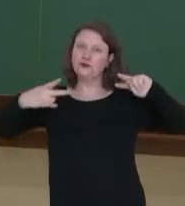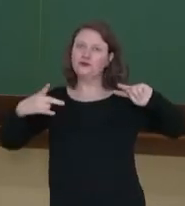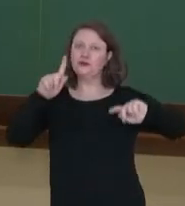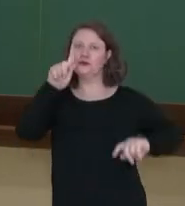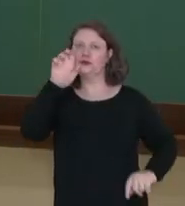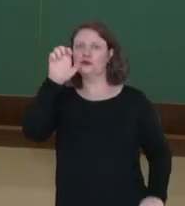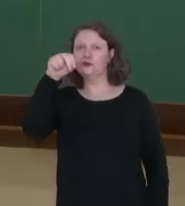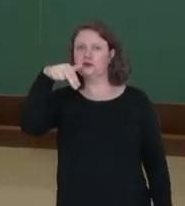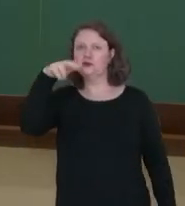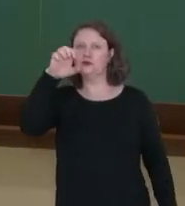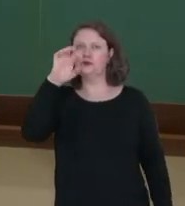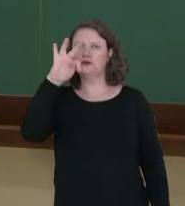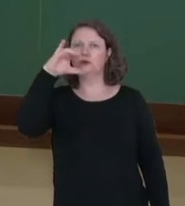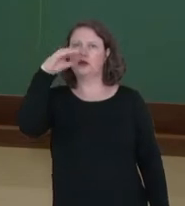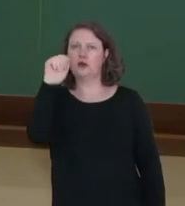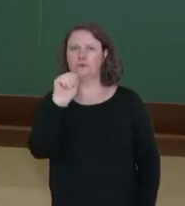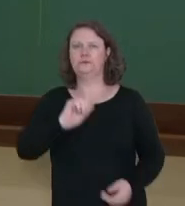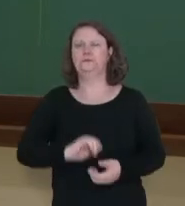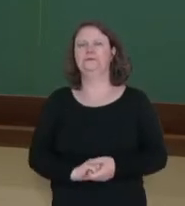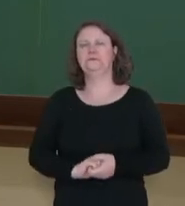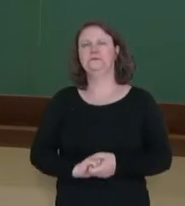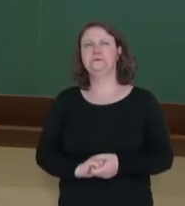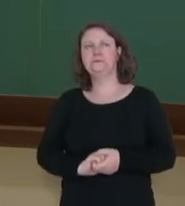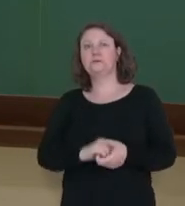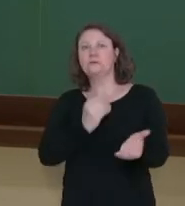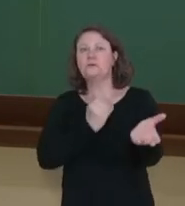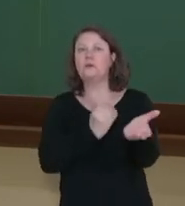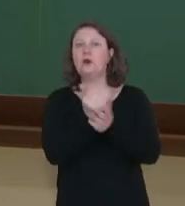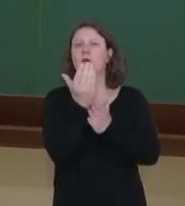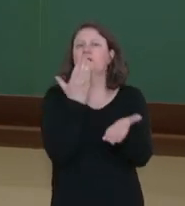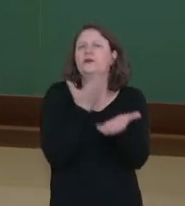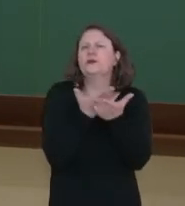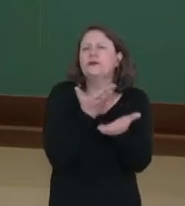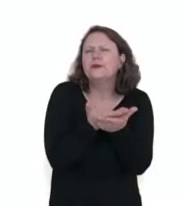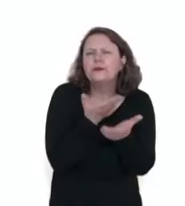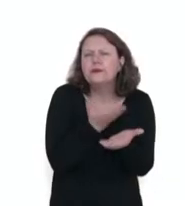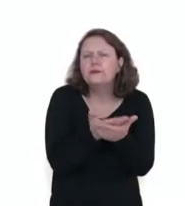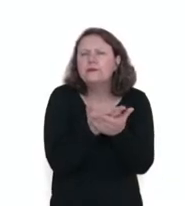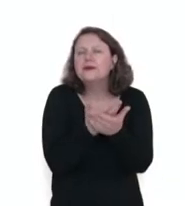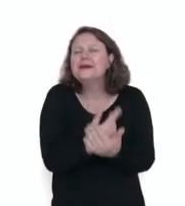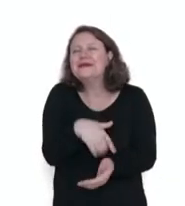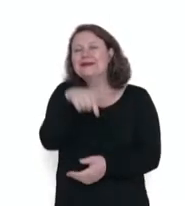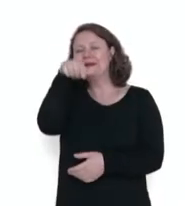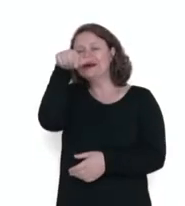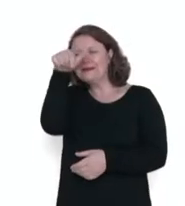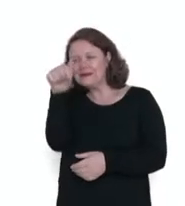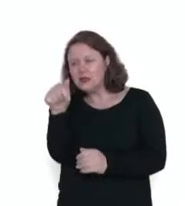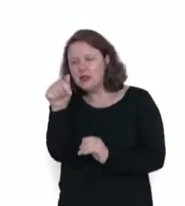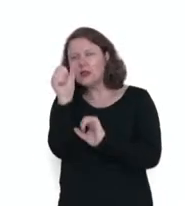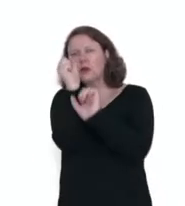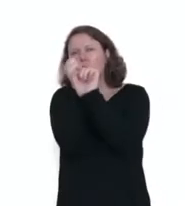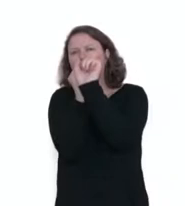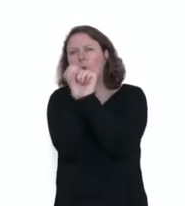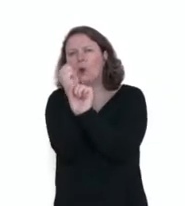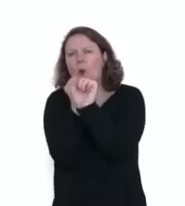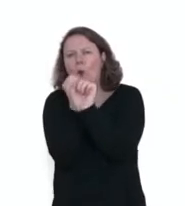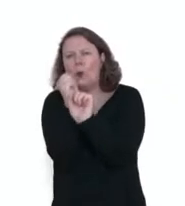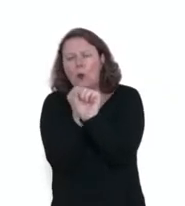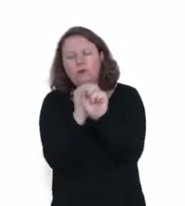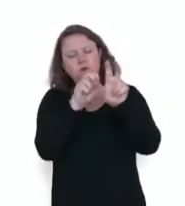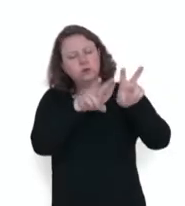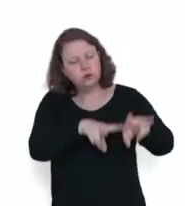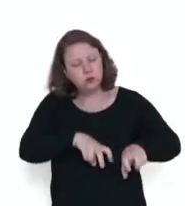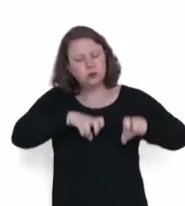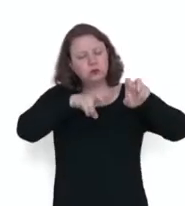iniciou todos os estudos. Mendel passou 7 anos cultivando quase